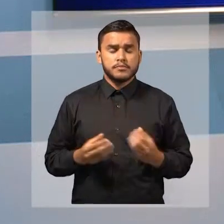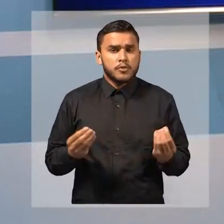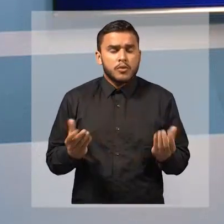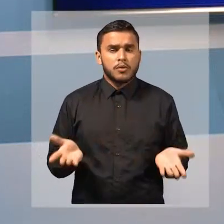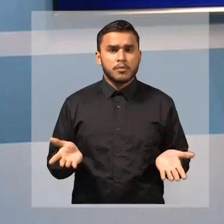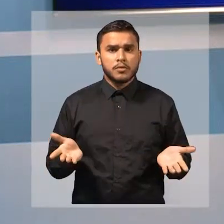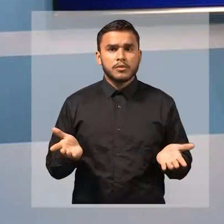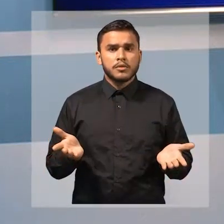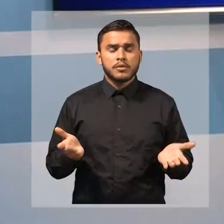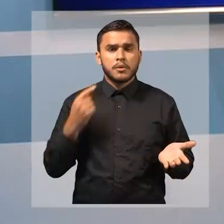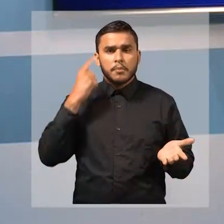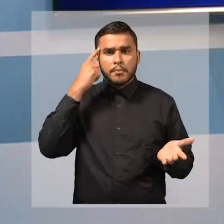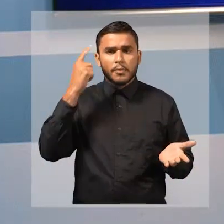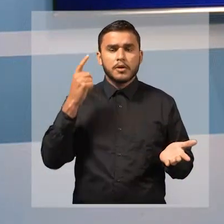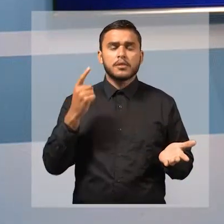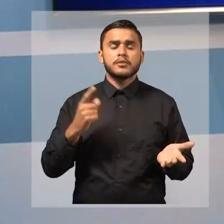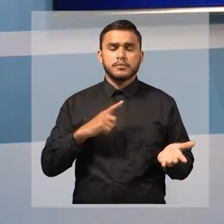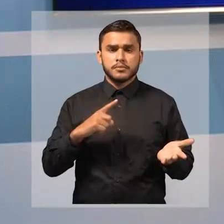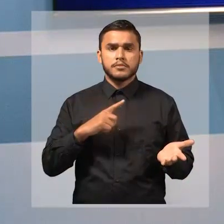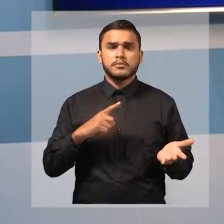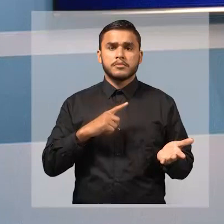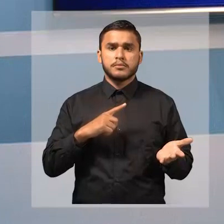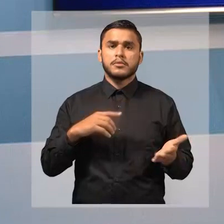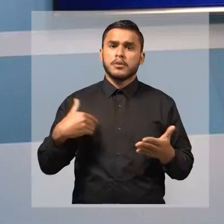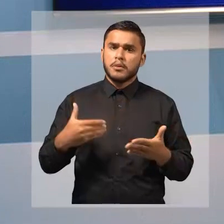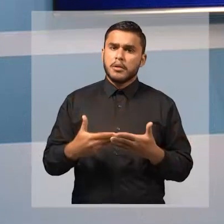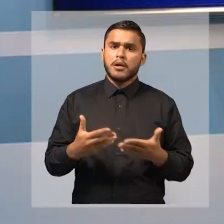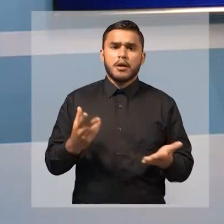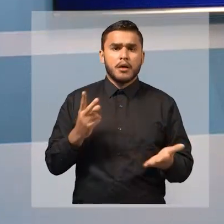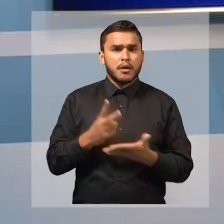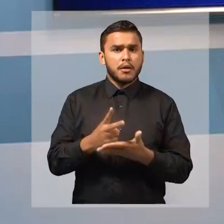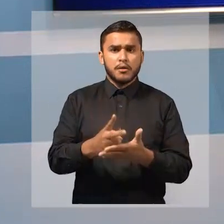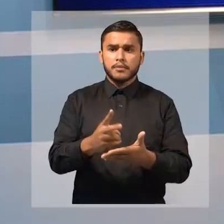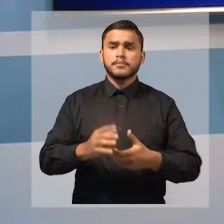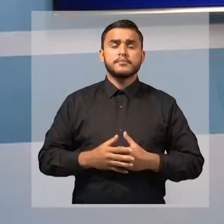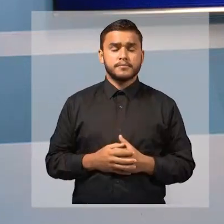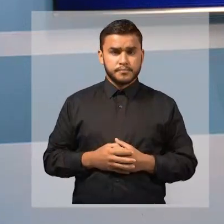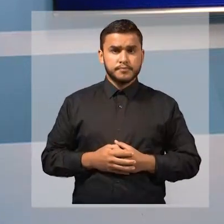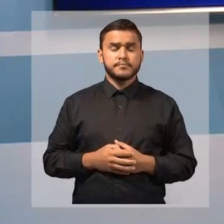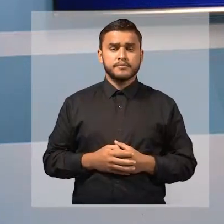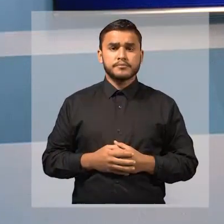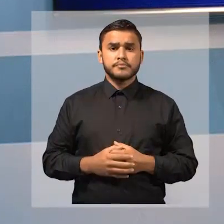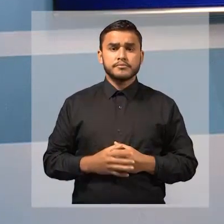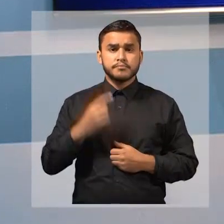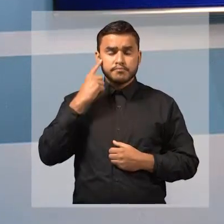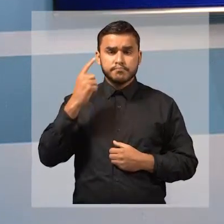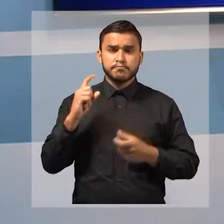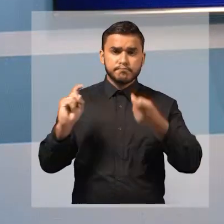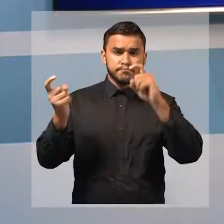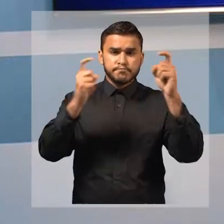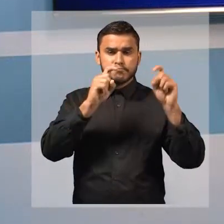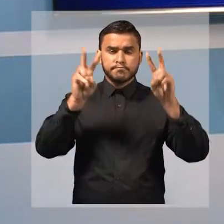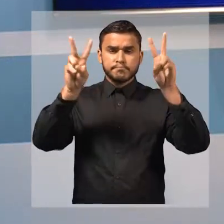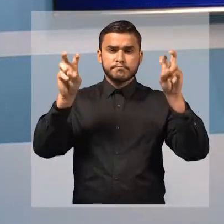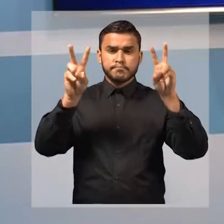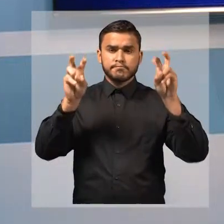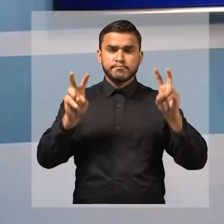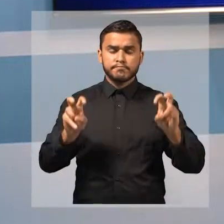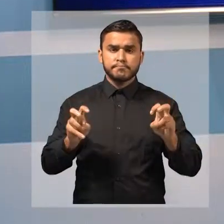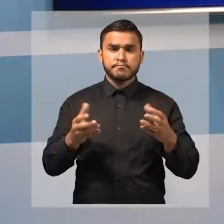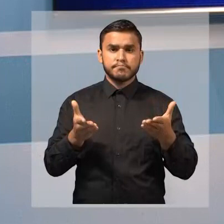dizer mais nada de quão tumultuado está o atual governo. É para discutirmos estes e outros